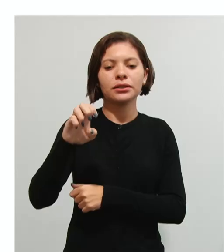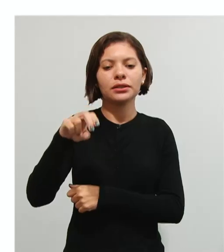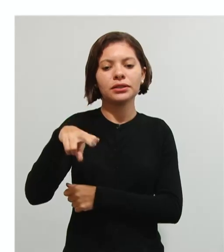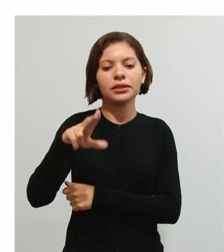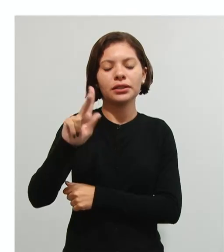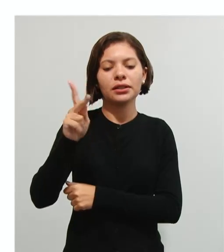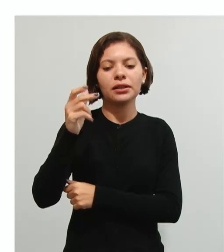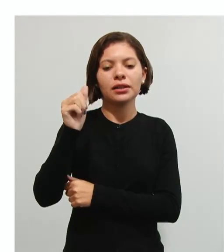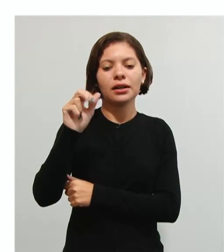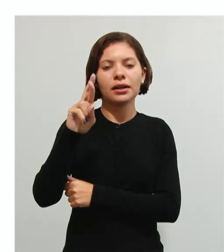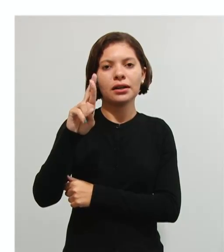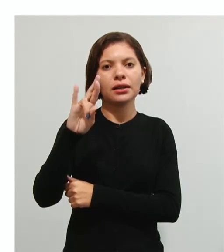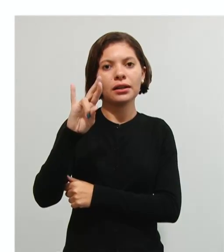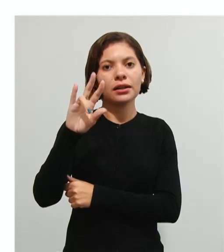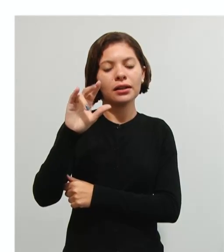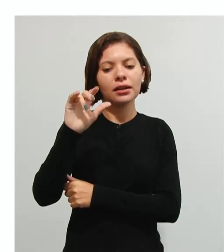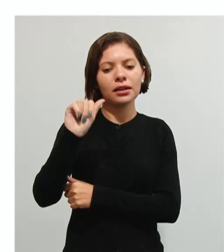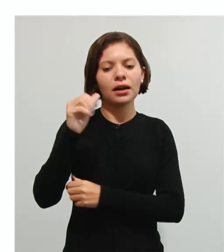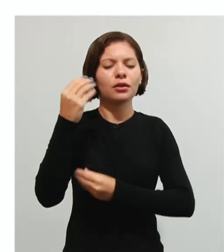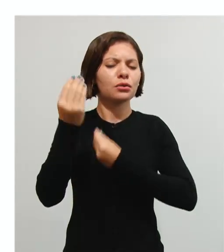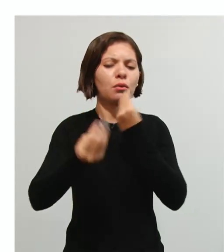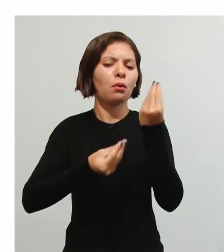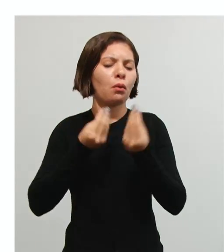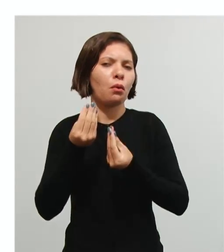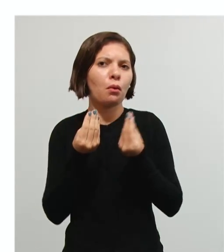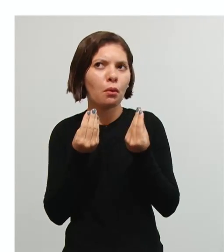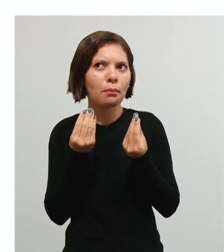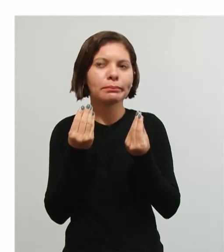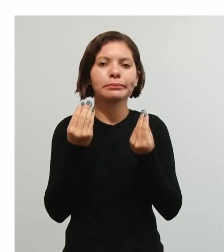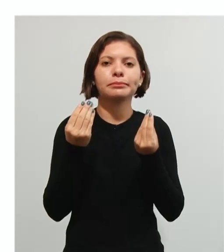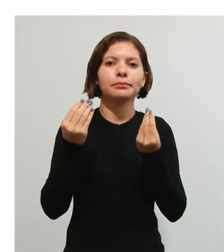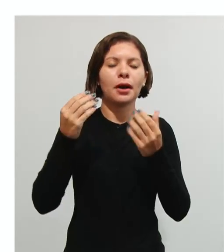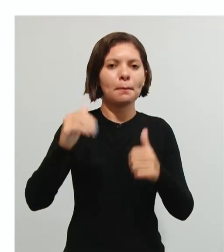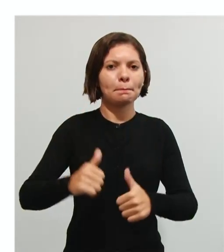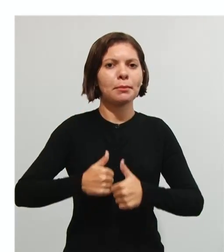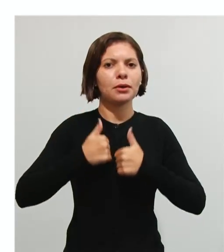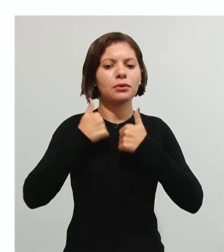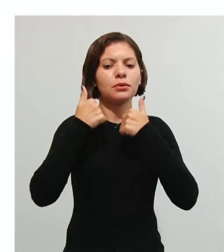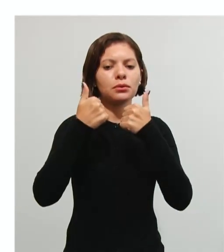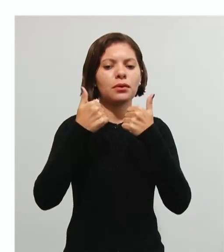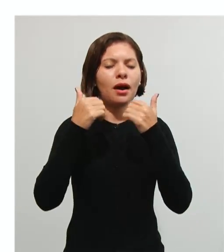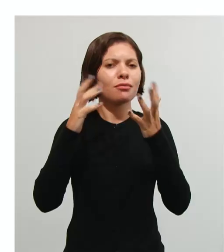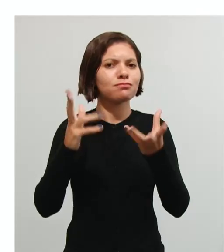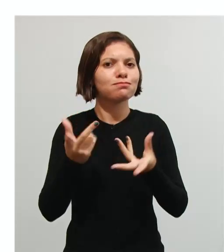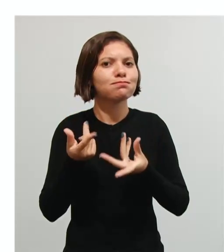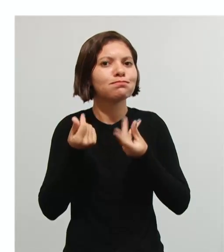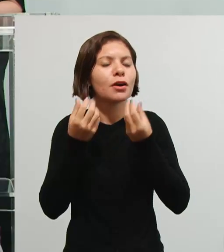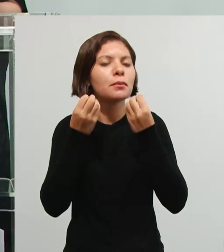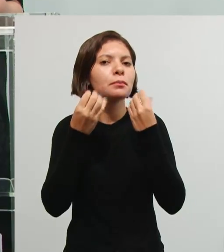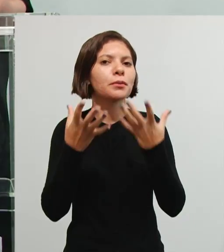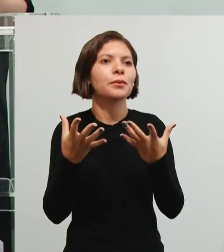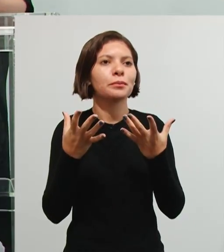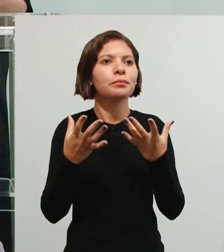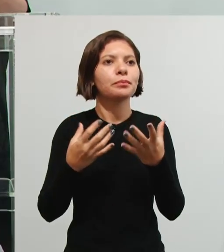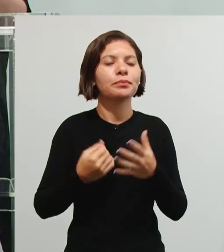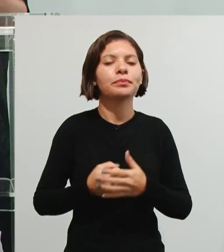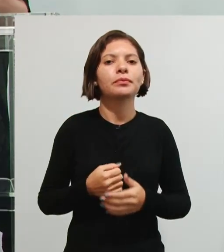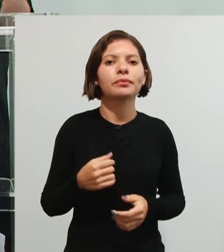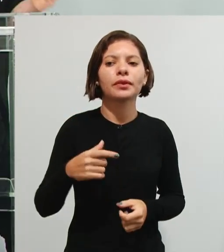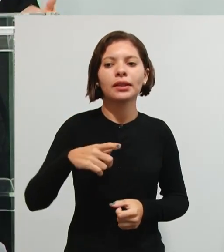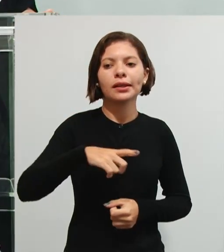mais eficiente. Então, para melhorar o transporte urbano, existem muitas soluções